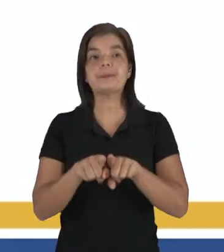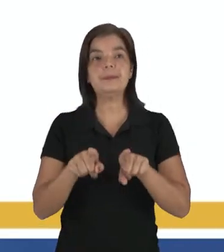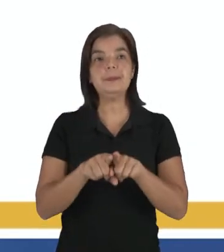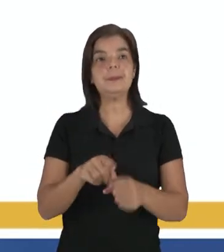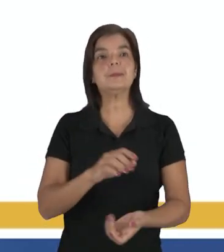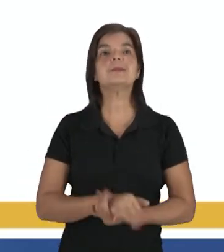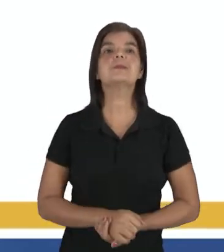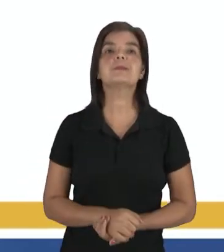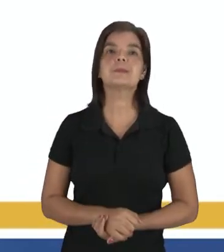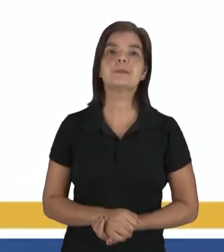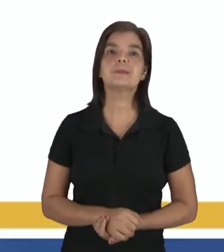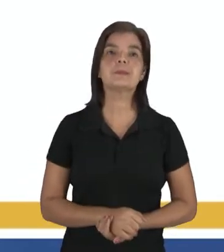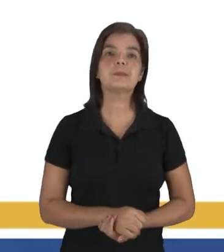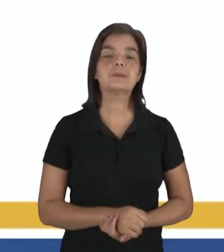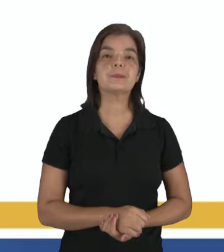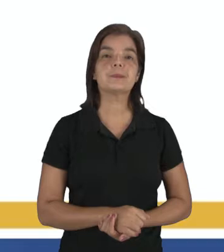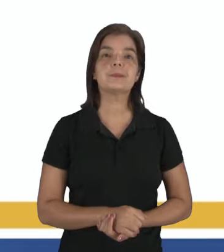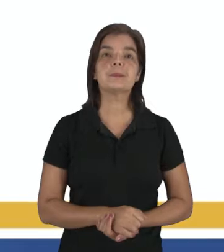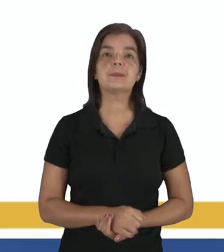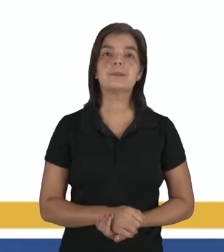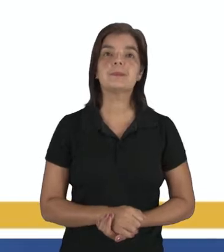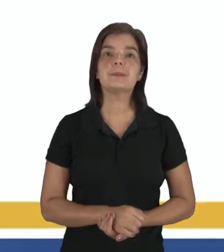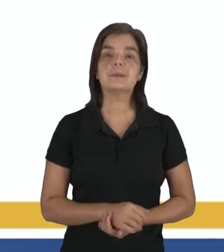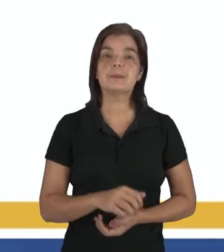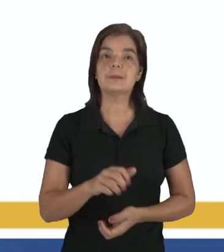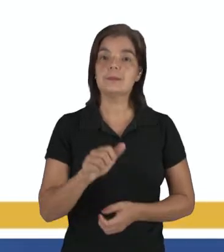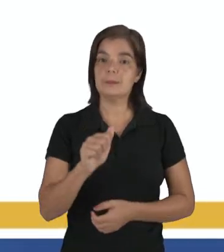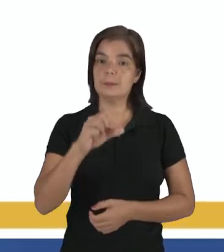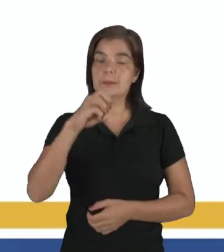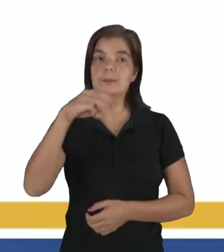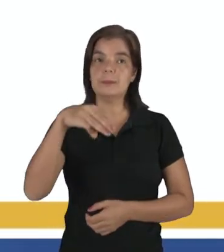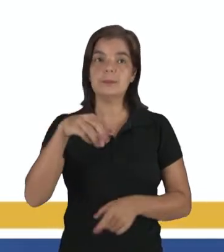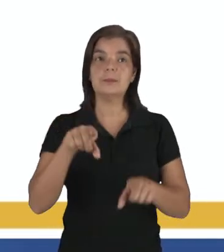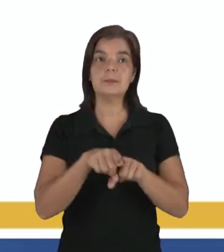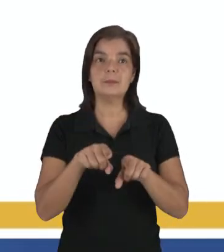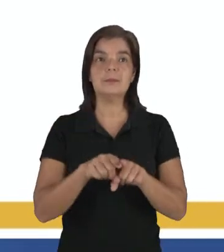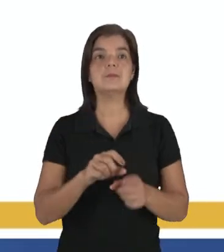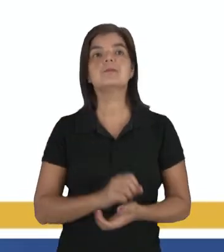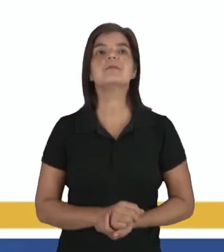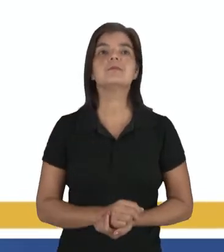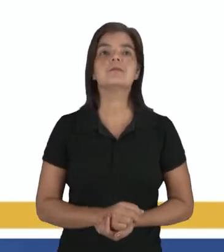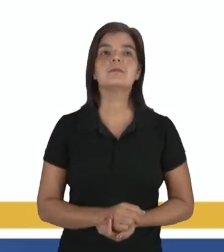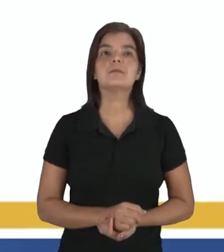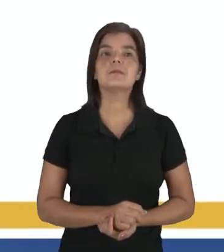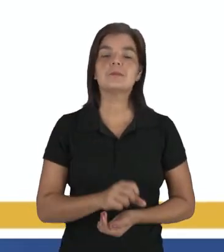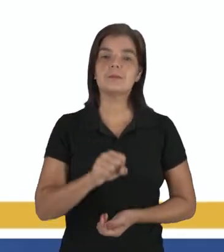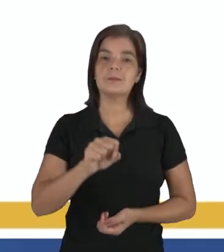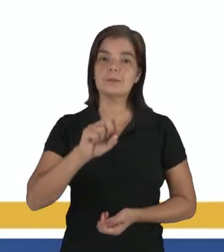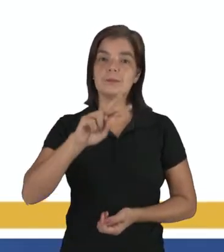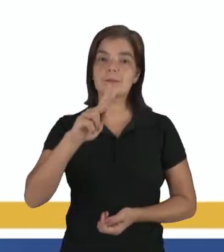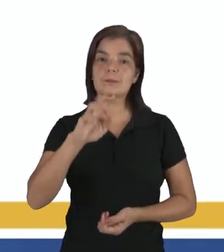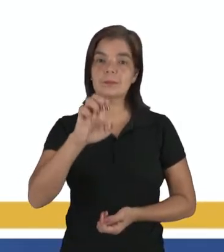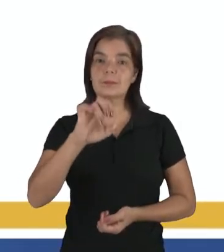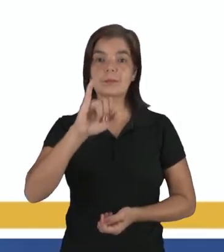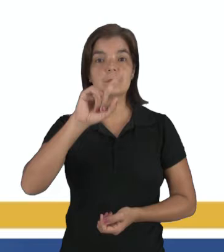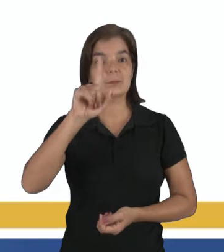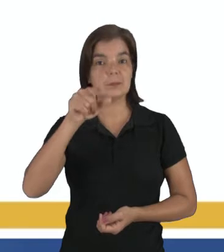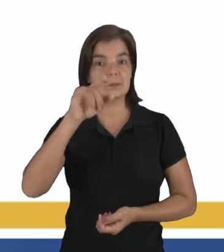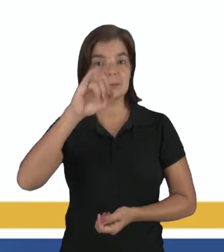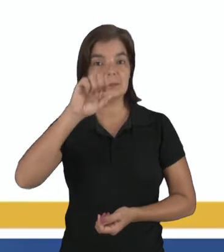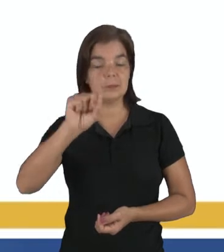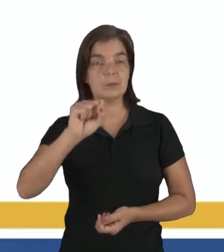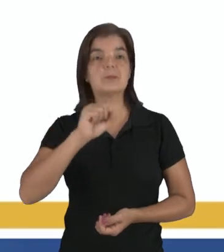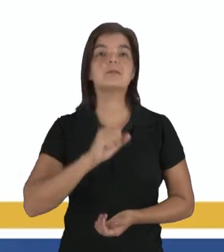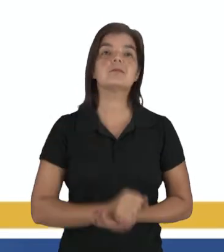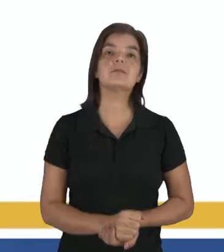exemplo, I am, na forma contraída, vai ficar I'm. She is, vai ficar she's.